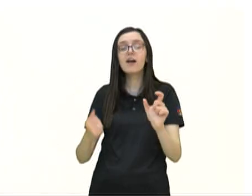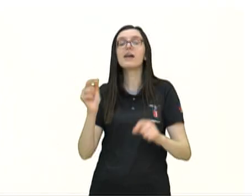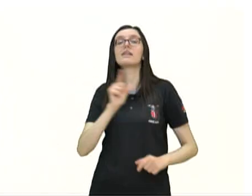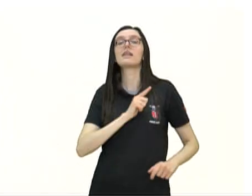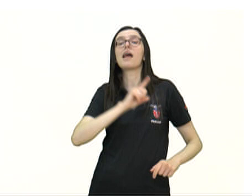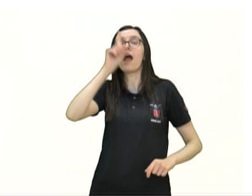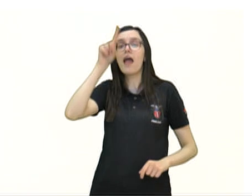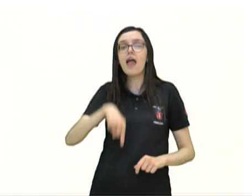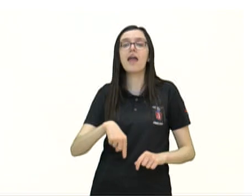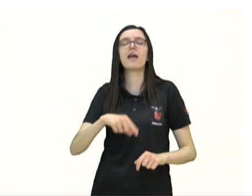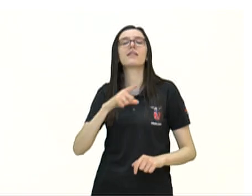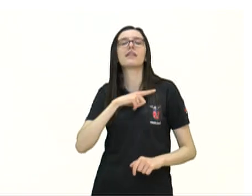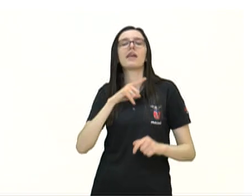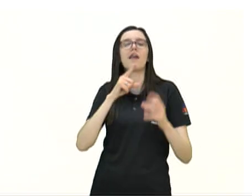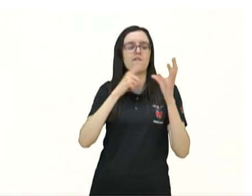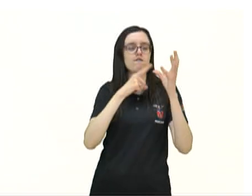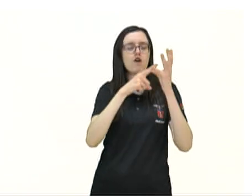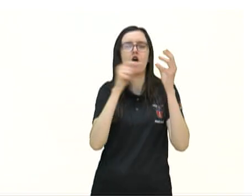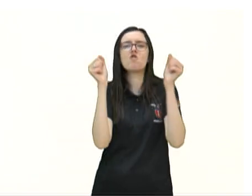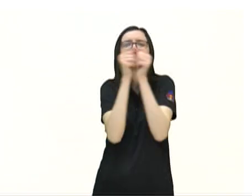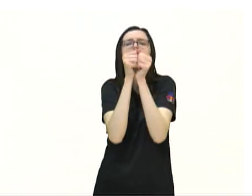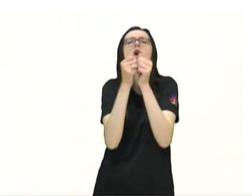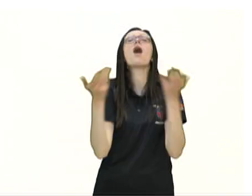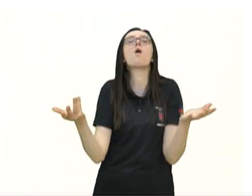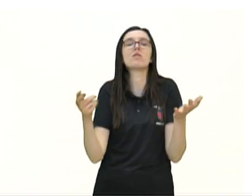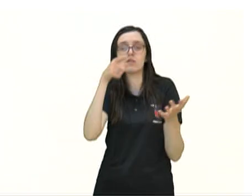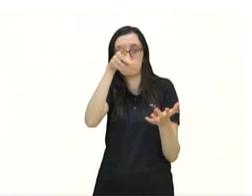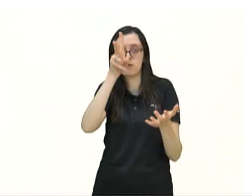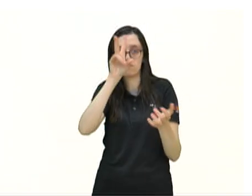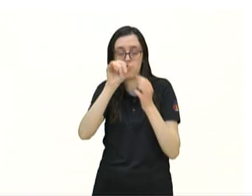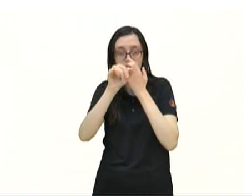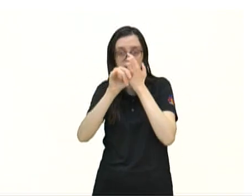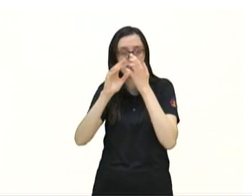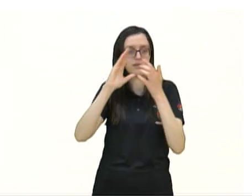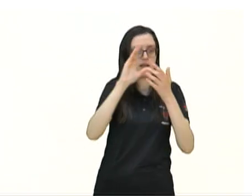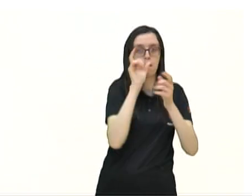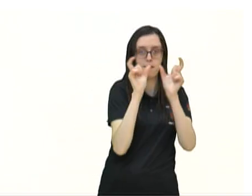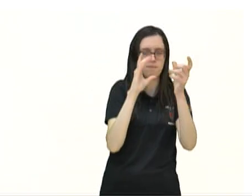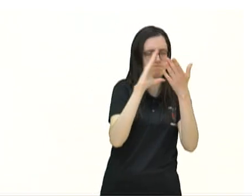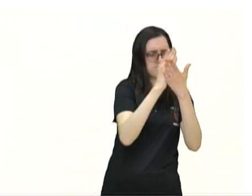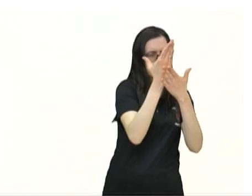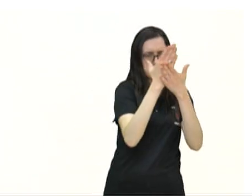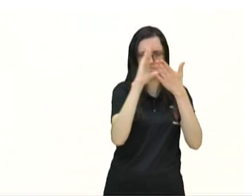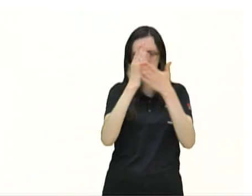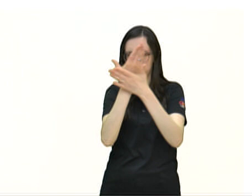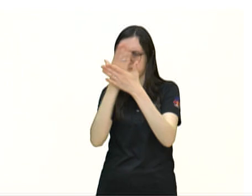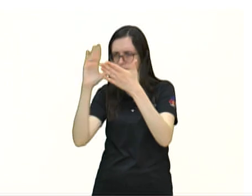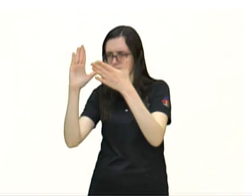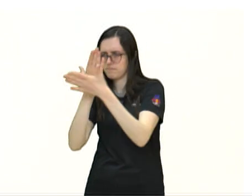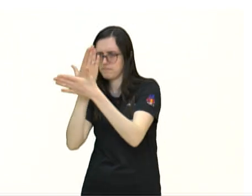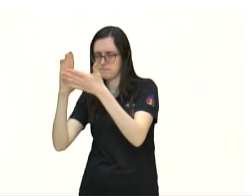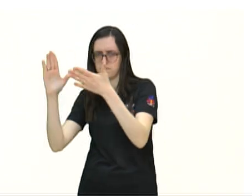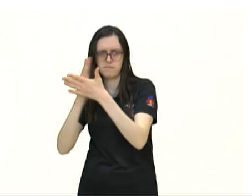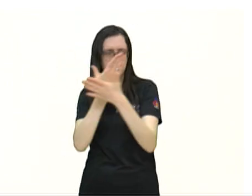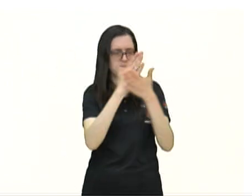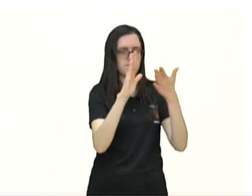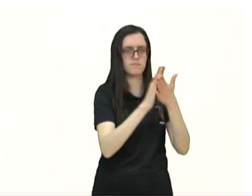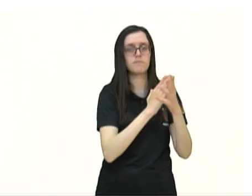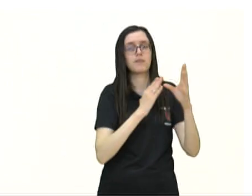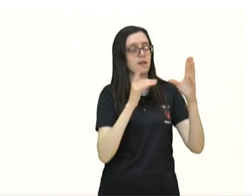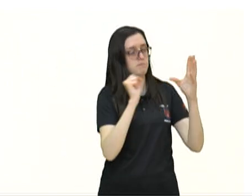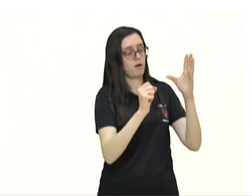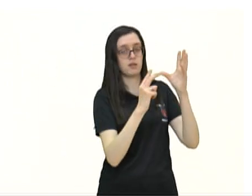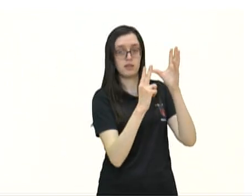um encontro de vogais? Você vai separar essas palavras e classificá-las em